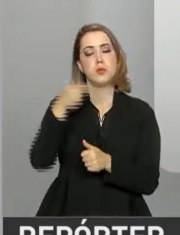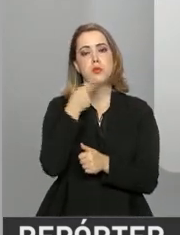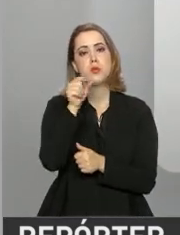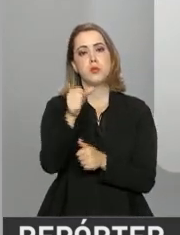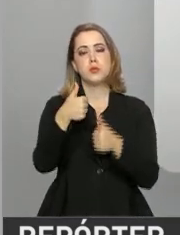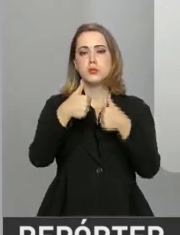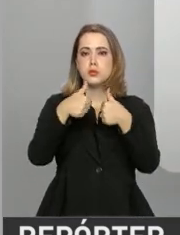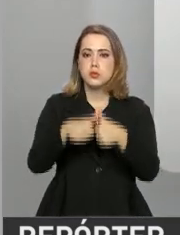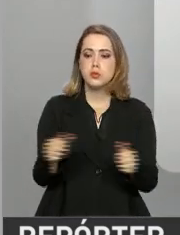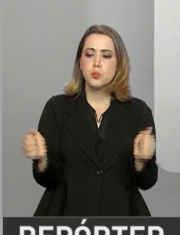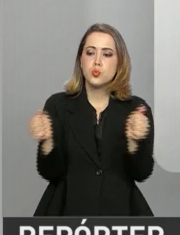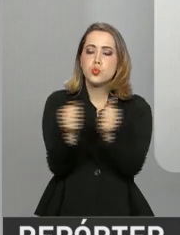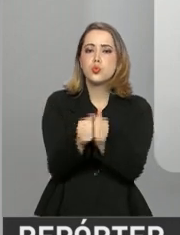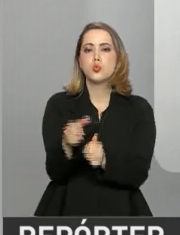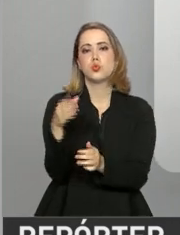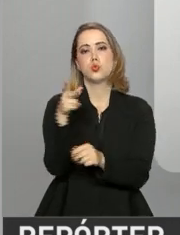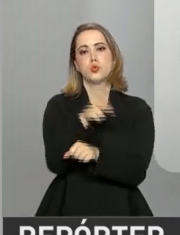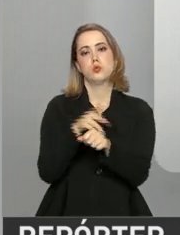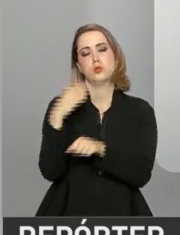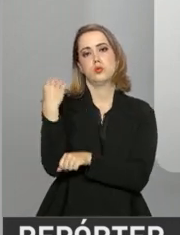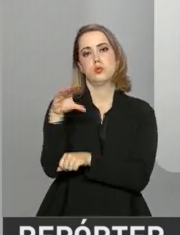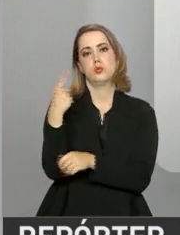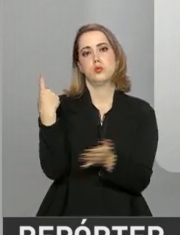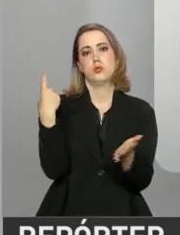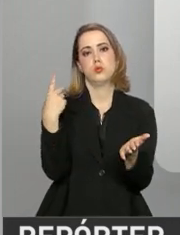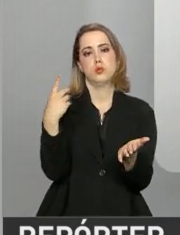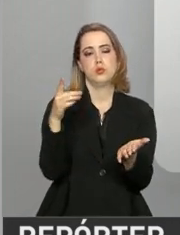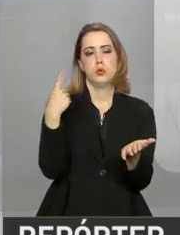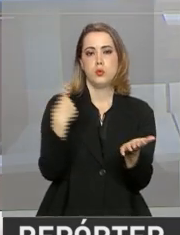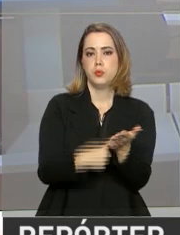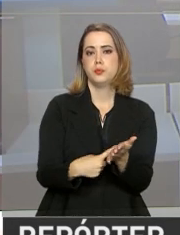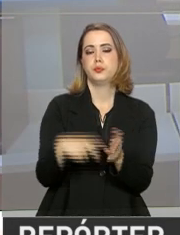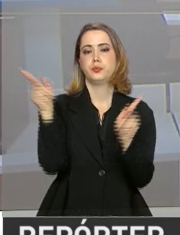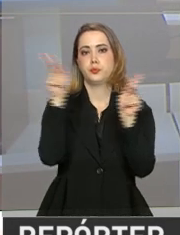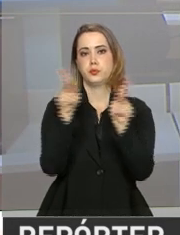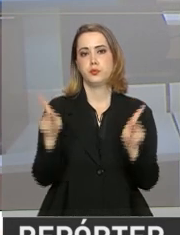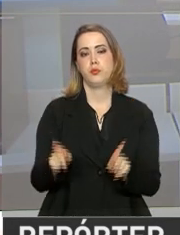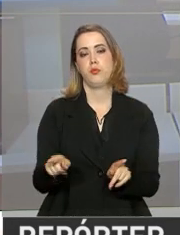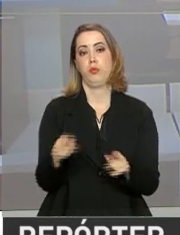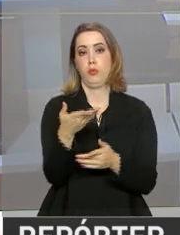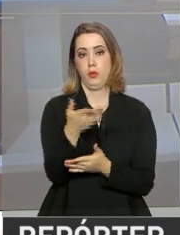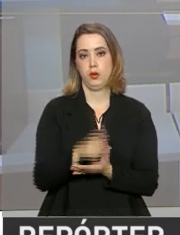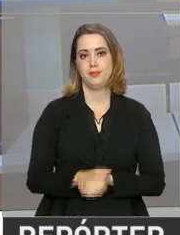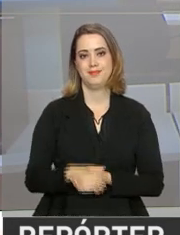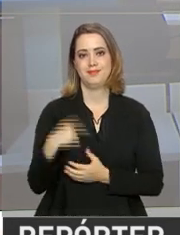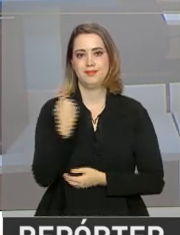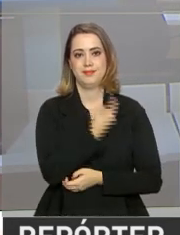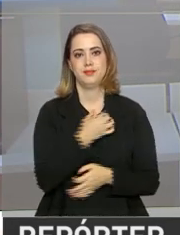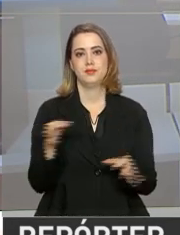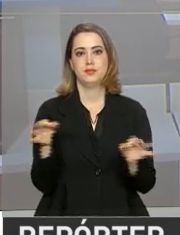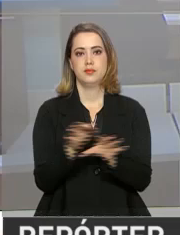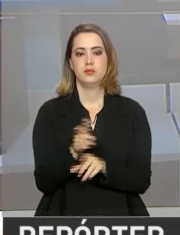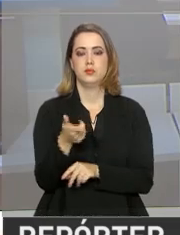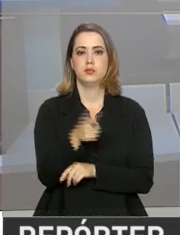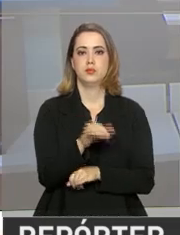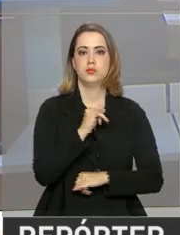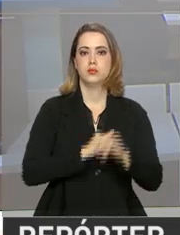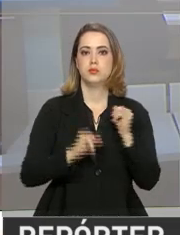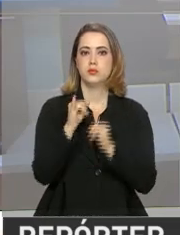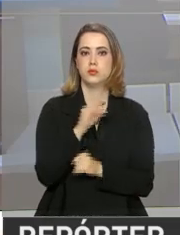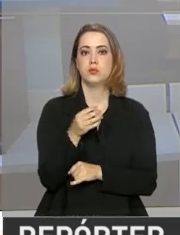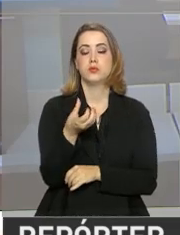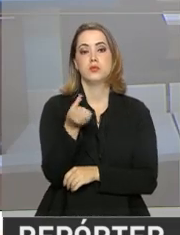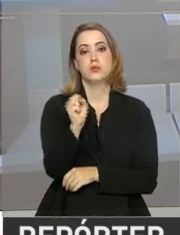histórico em que se assina o acordo de paz com asfc e nós ficamos por aqui voltamos a qualquer momento com outras